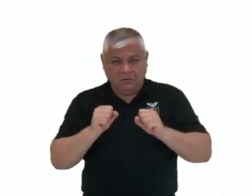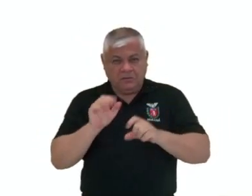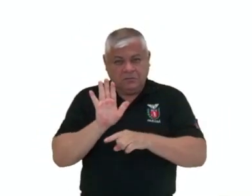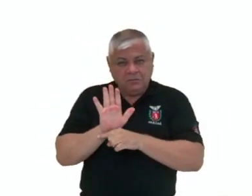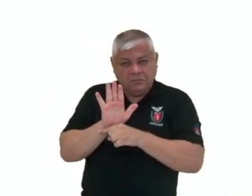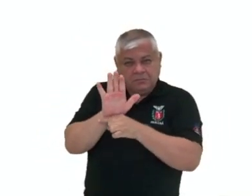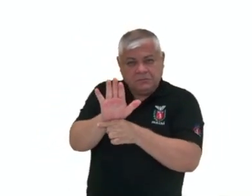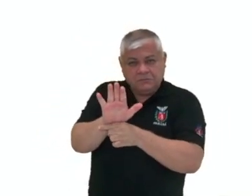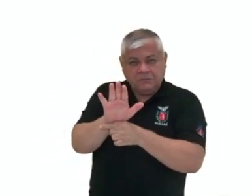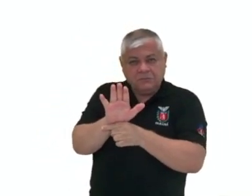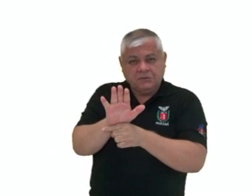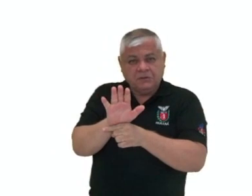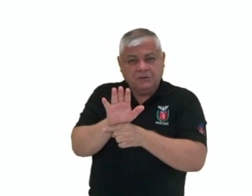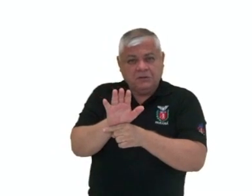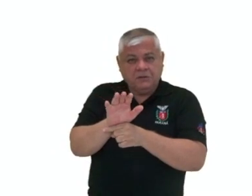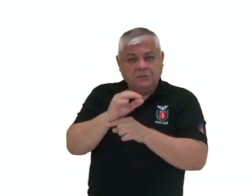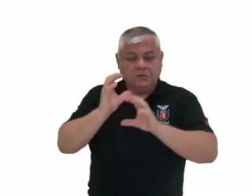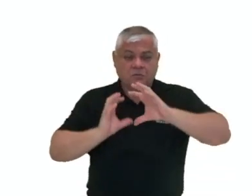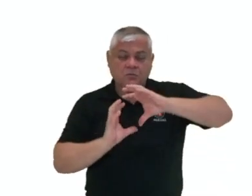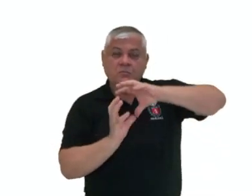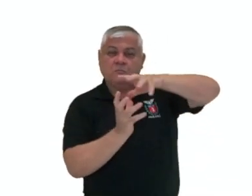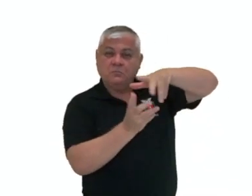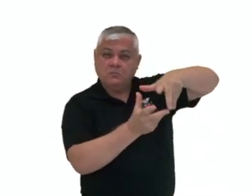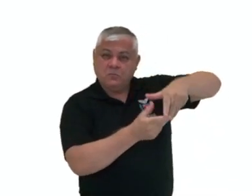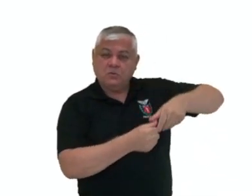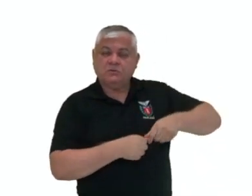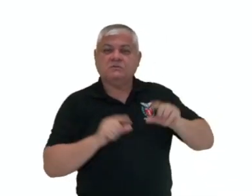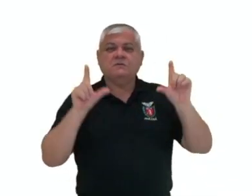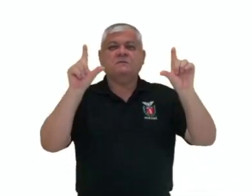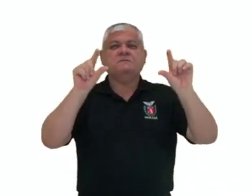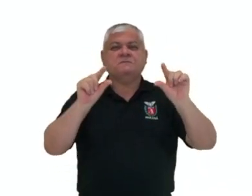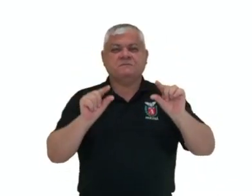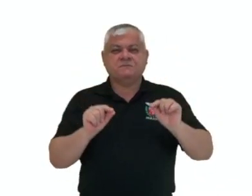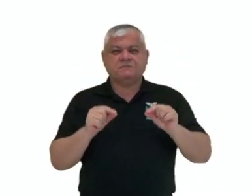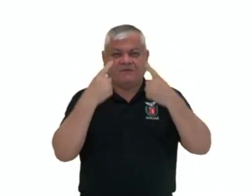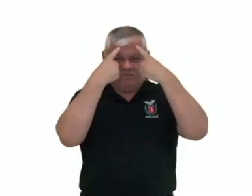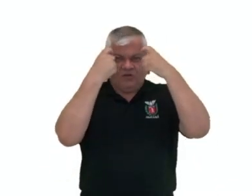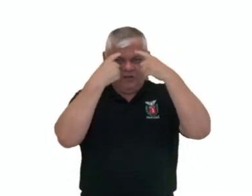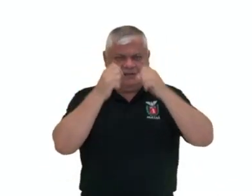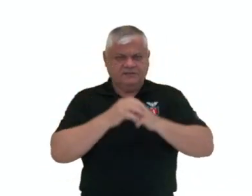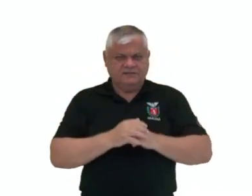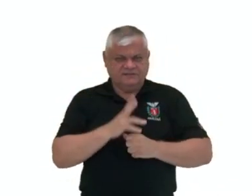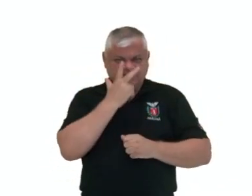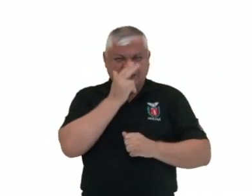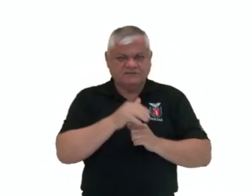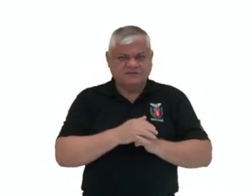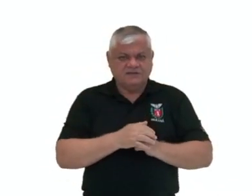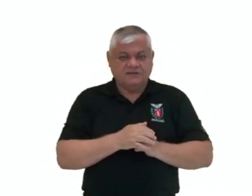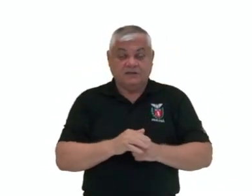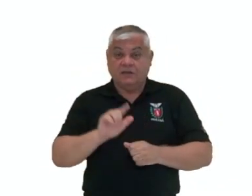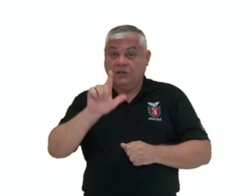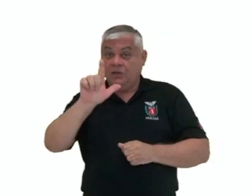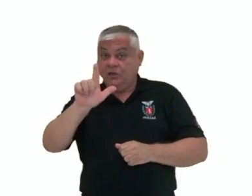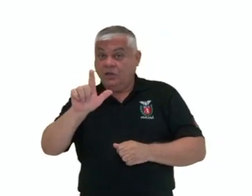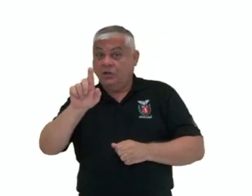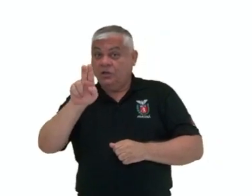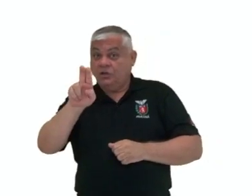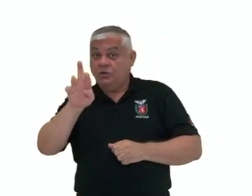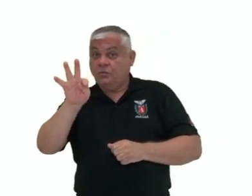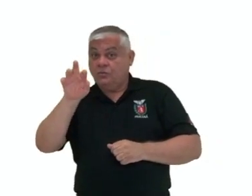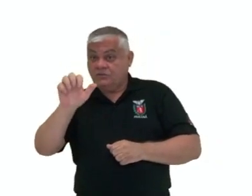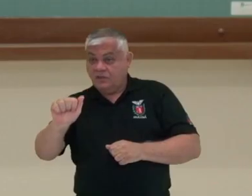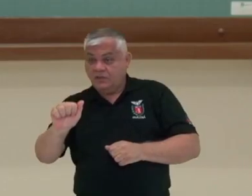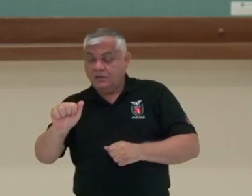contribuir para um mundo com menos violência? Olha que interessante, pessoal, essa